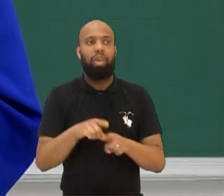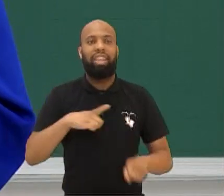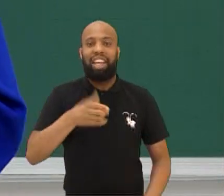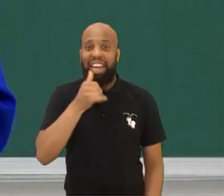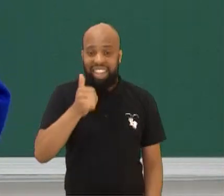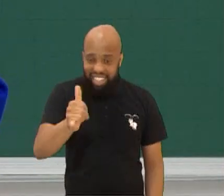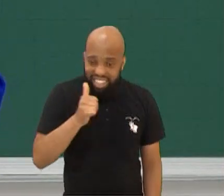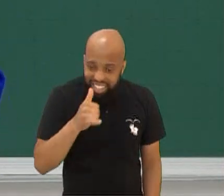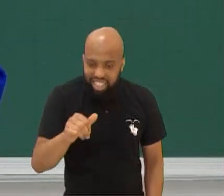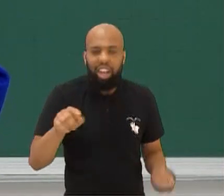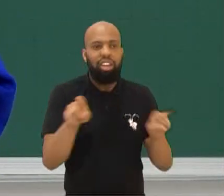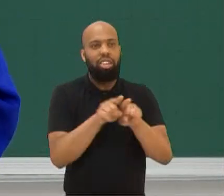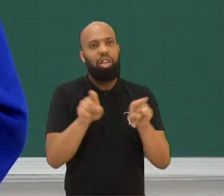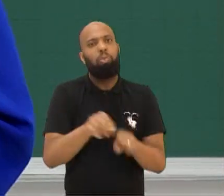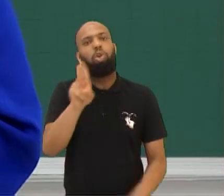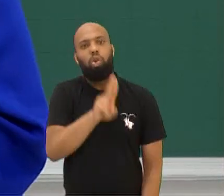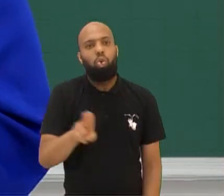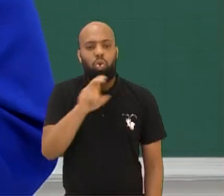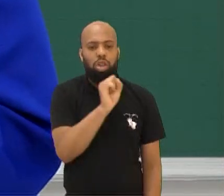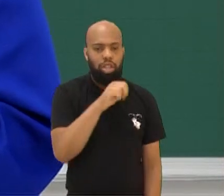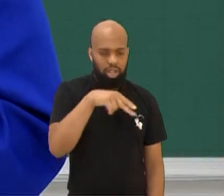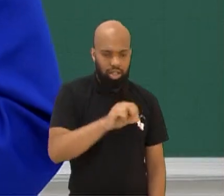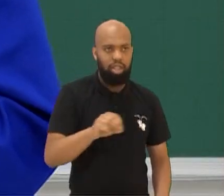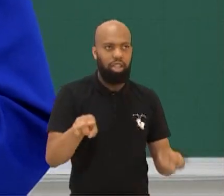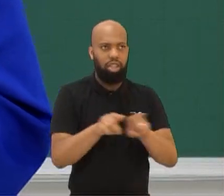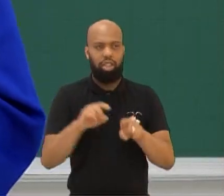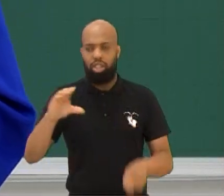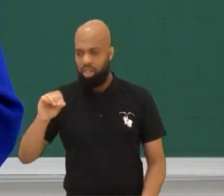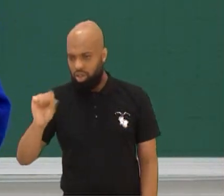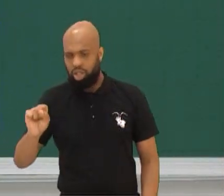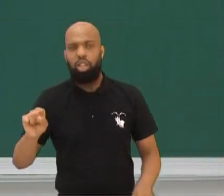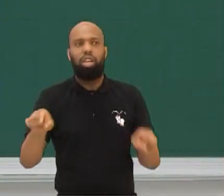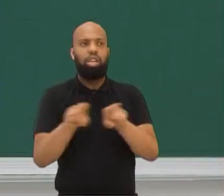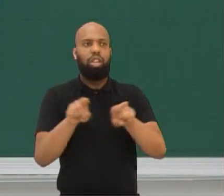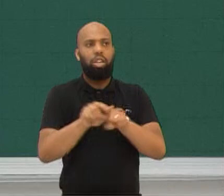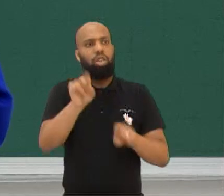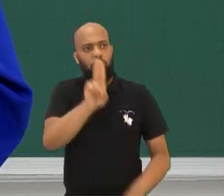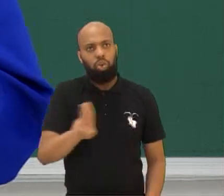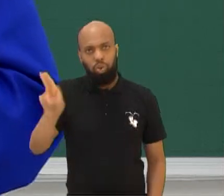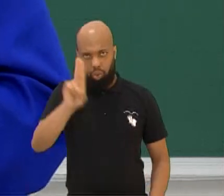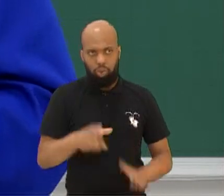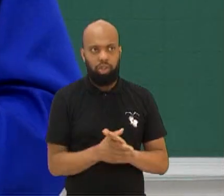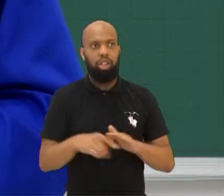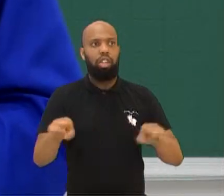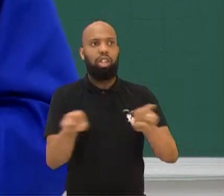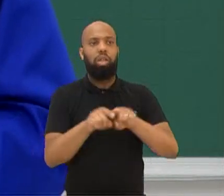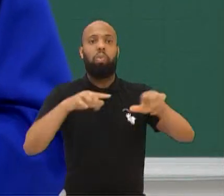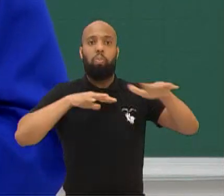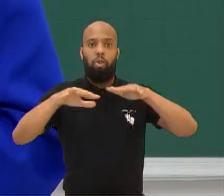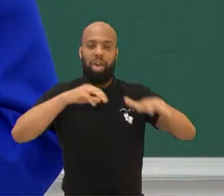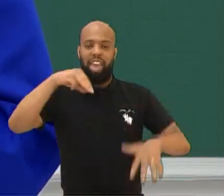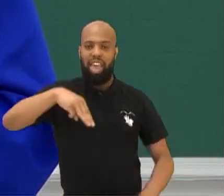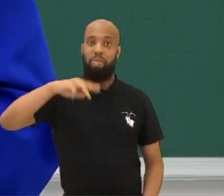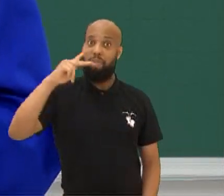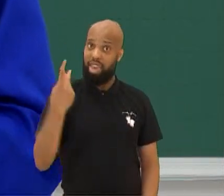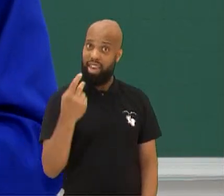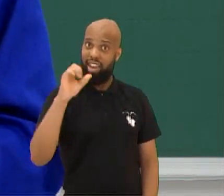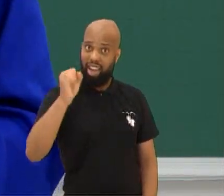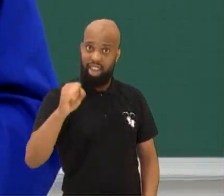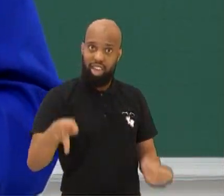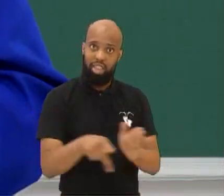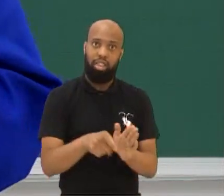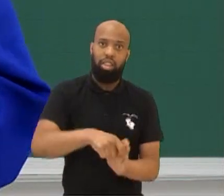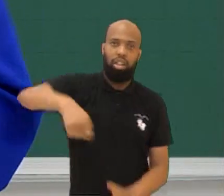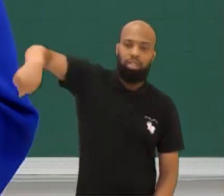alternada, a eletricidade também usa seno e cosseno, tá? Movimento harmônico, que é o